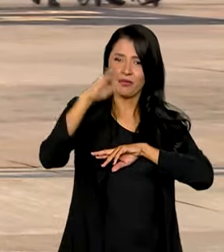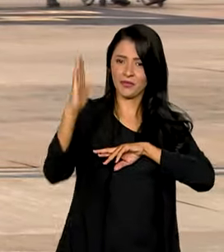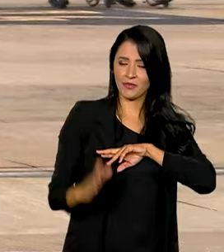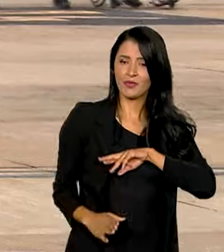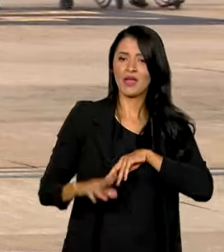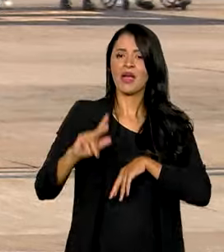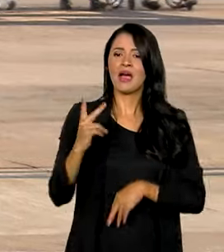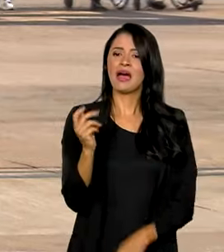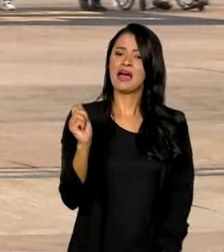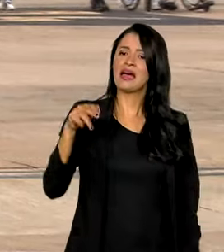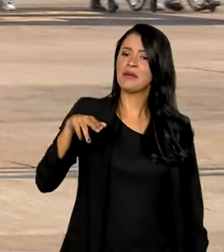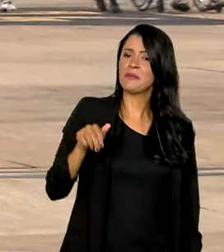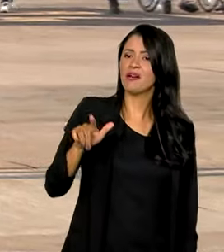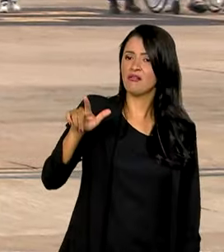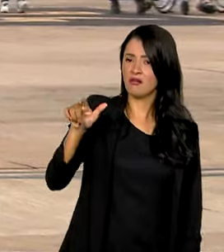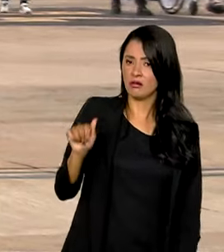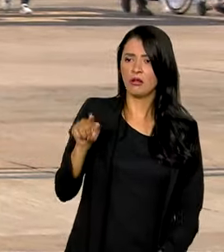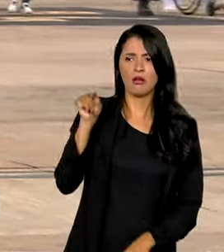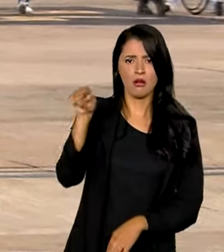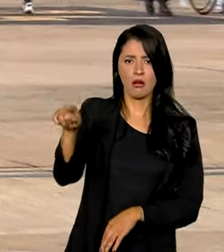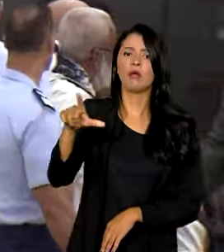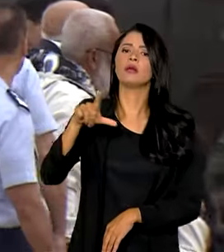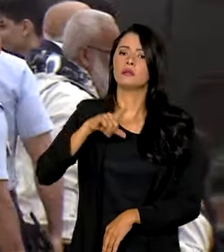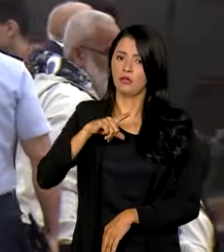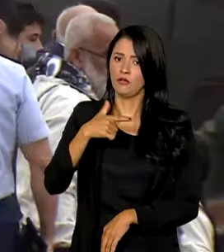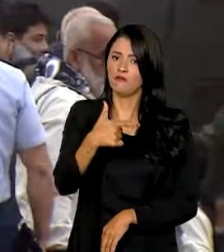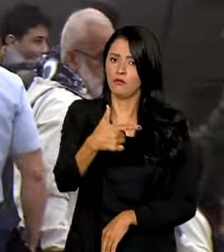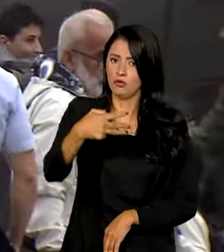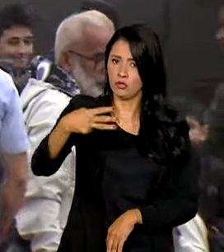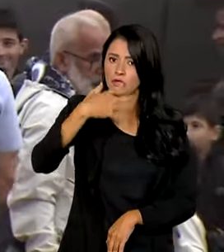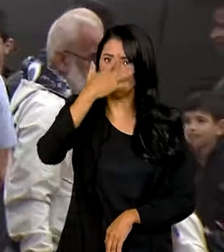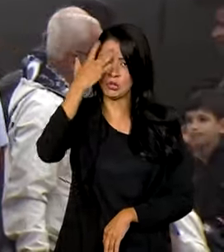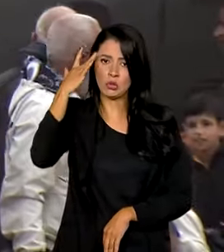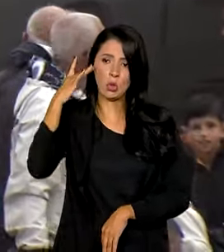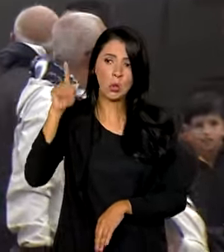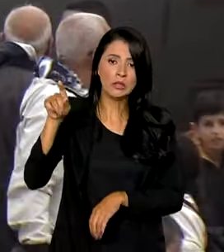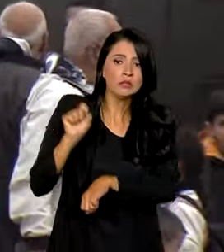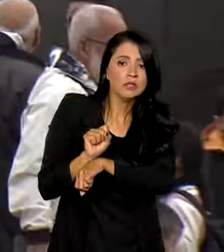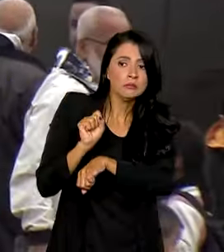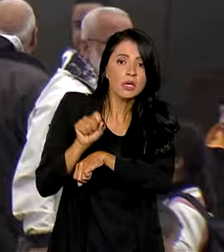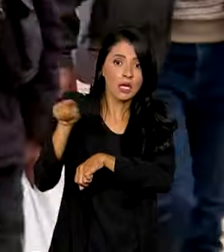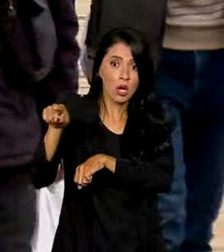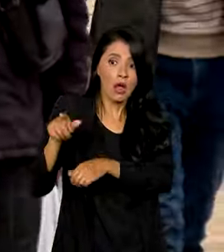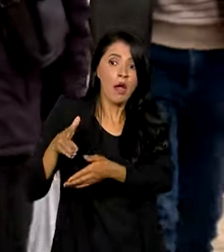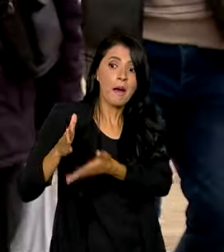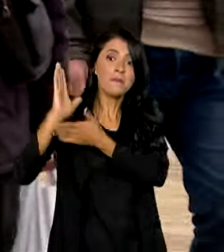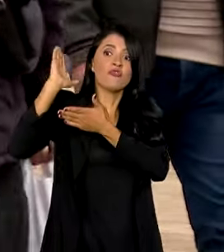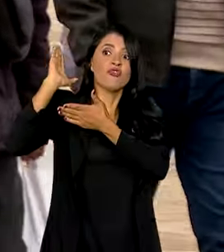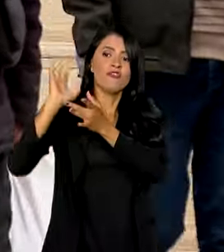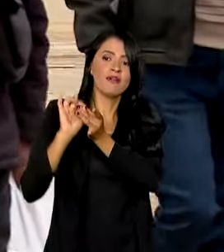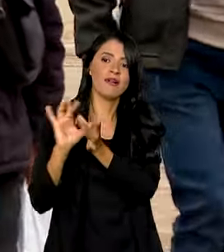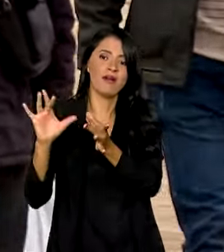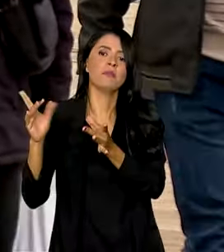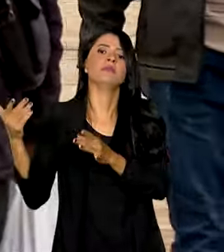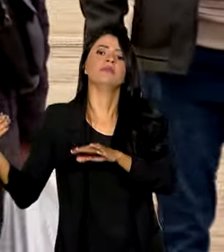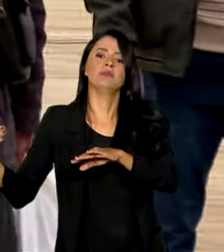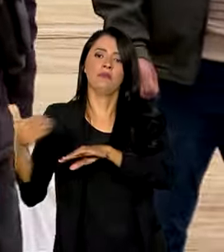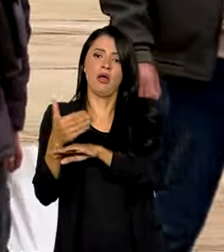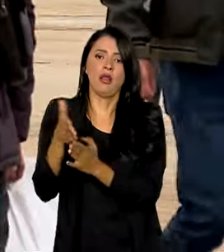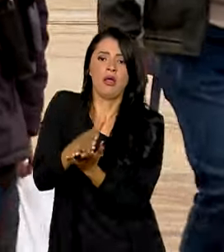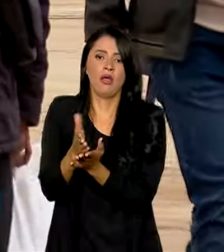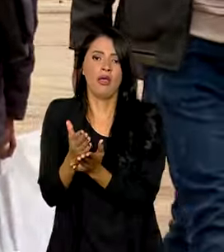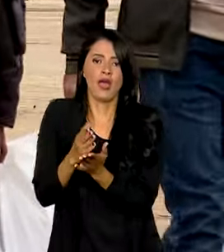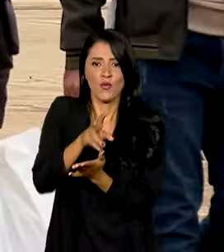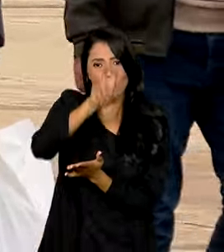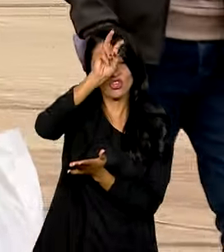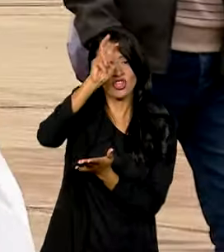ramala ainda há 23 pessoas aguardando a aprovação das autoridades para poderem cruzar a fronteira com